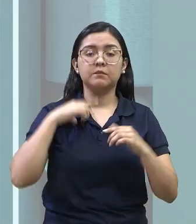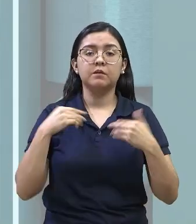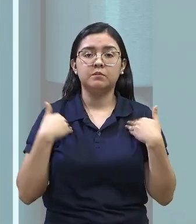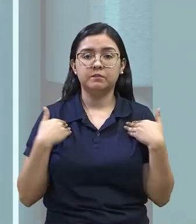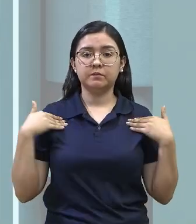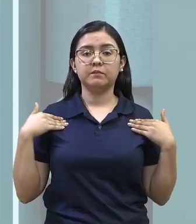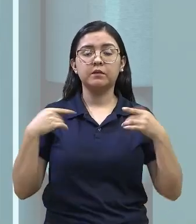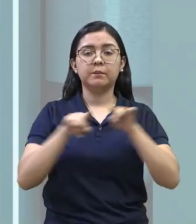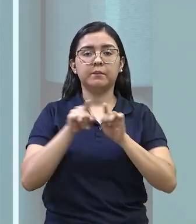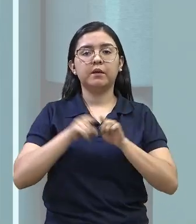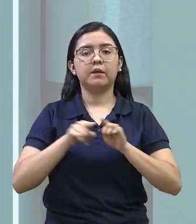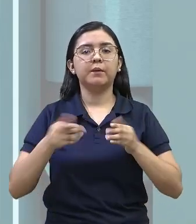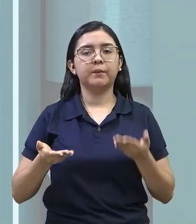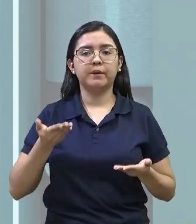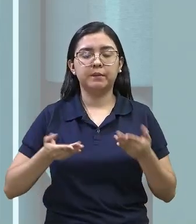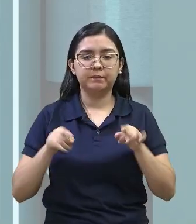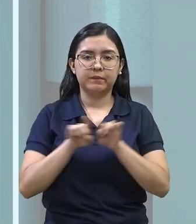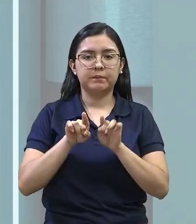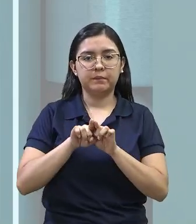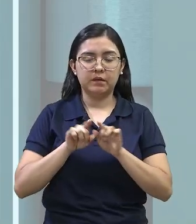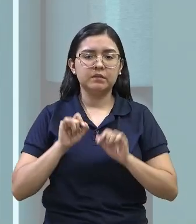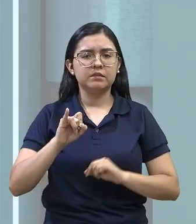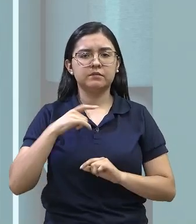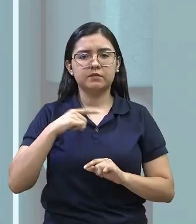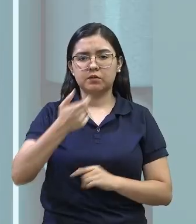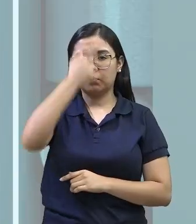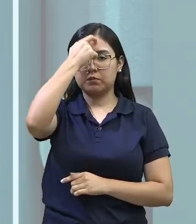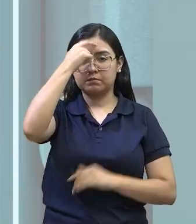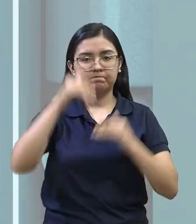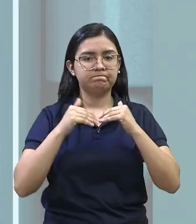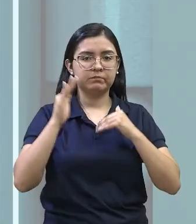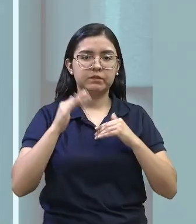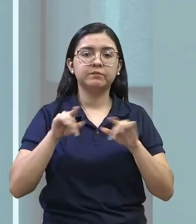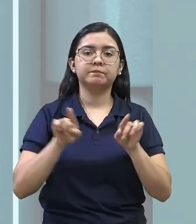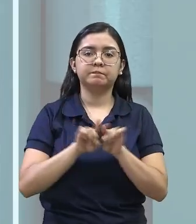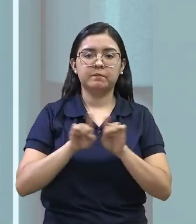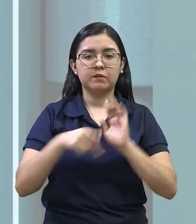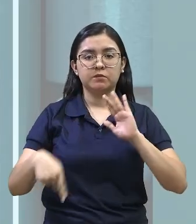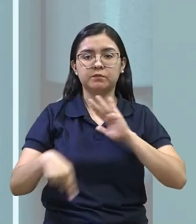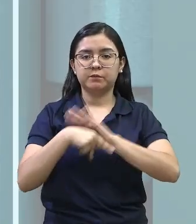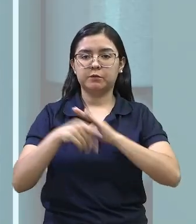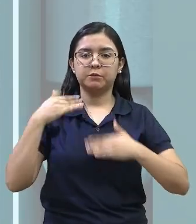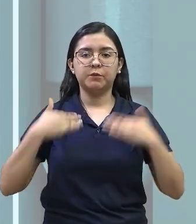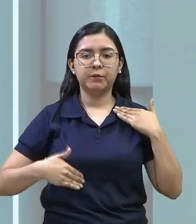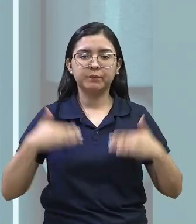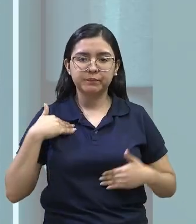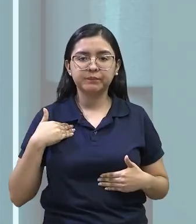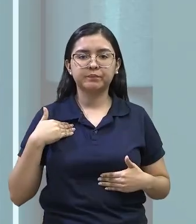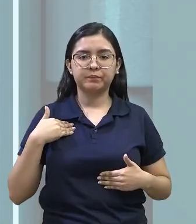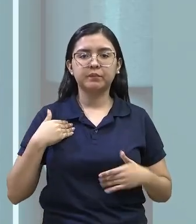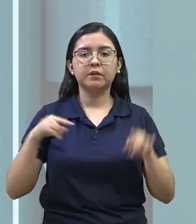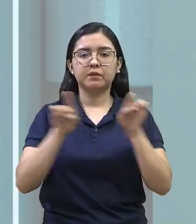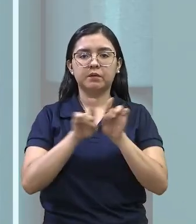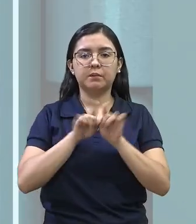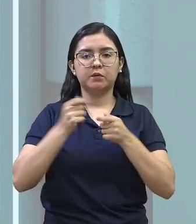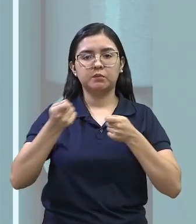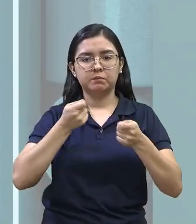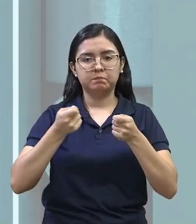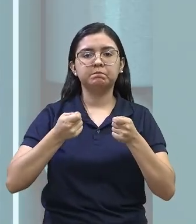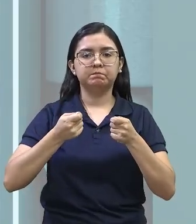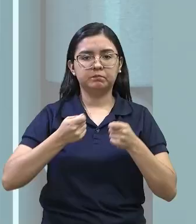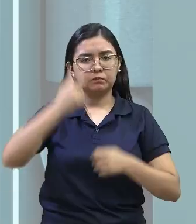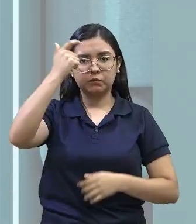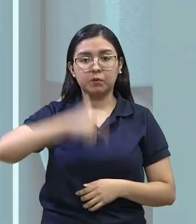postura, do equilíbrio. Quanto mais você se conscientiza do seu próprio corpo, dominando ele por